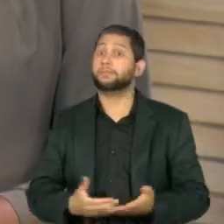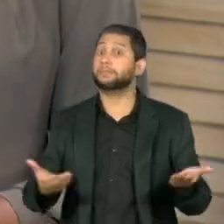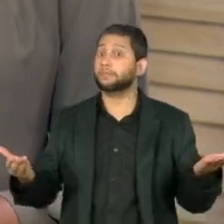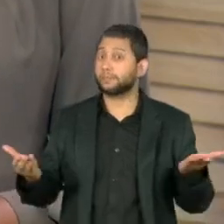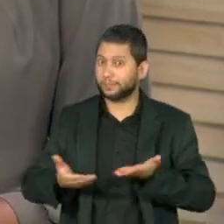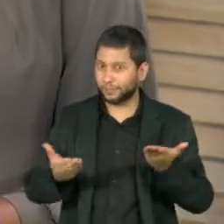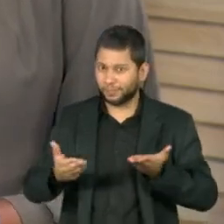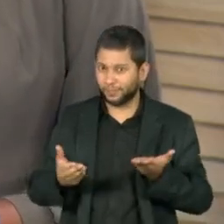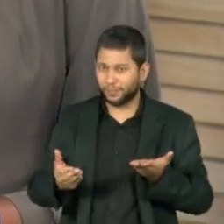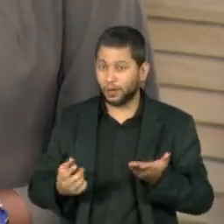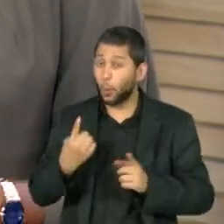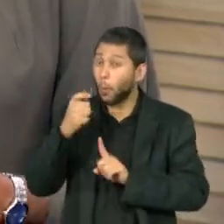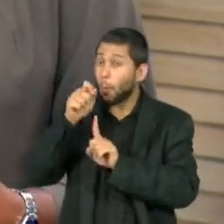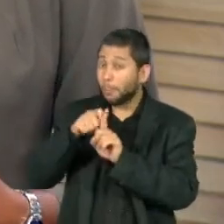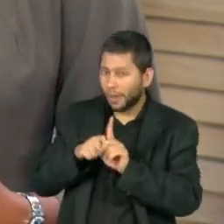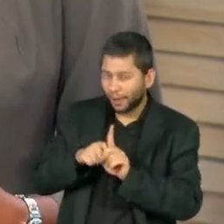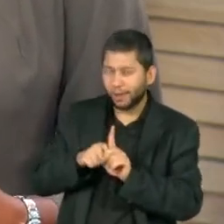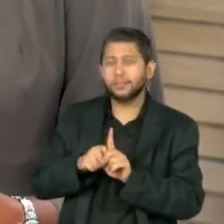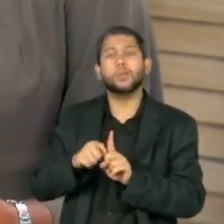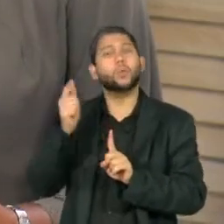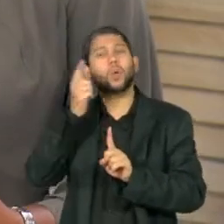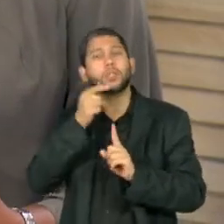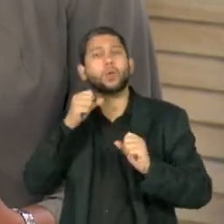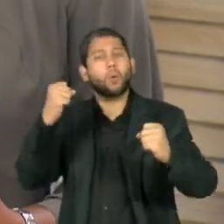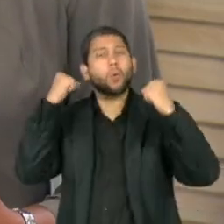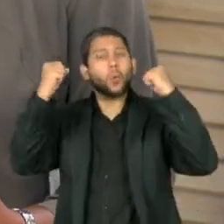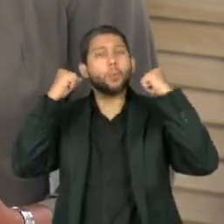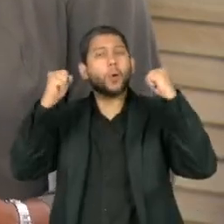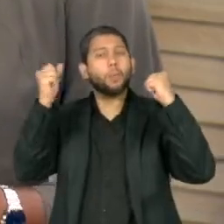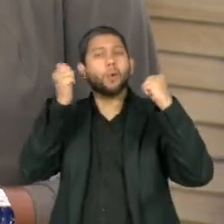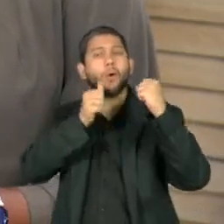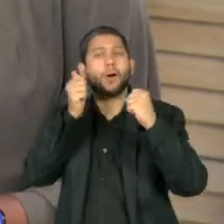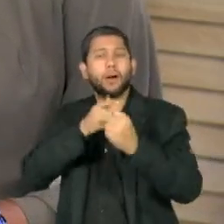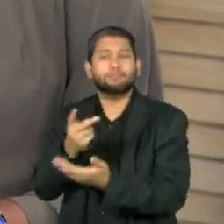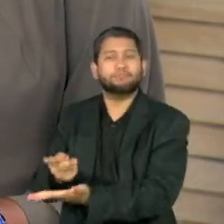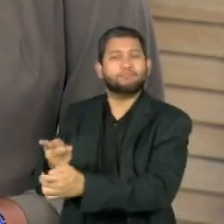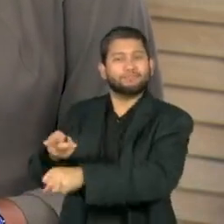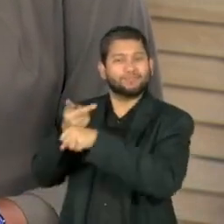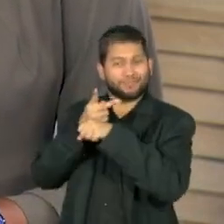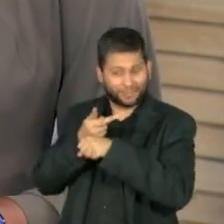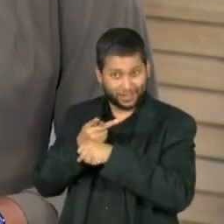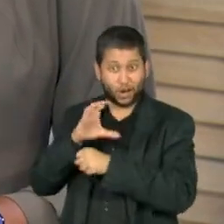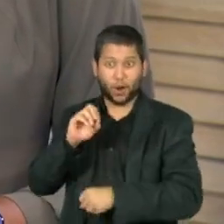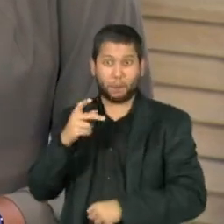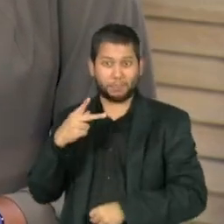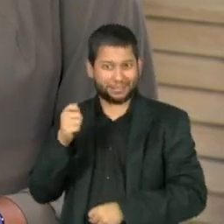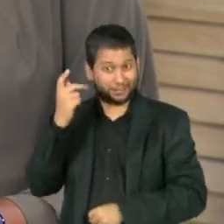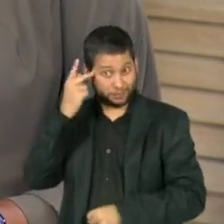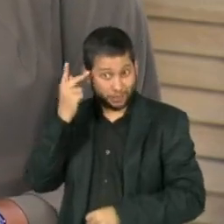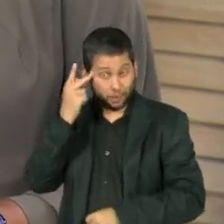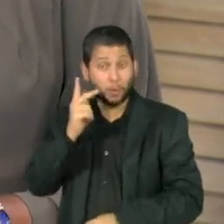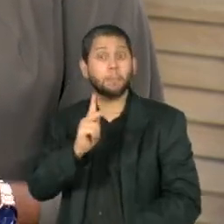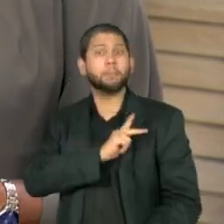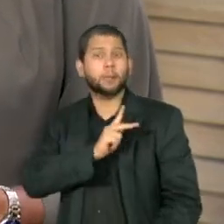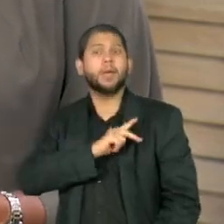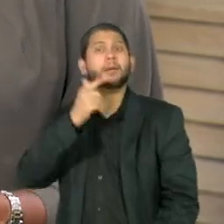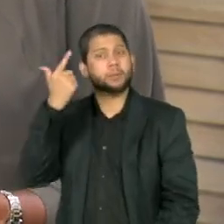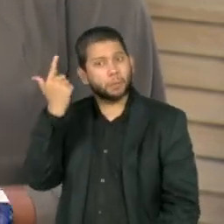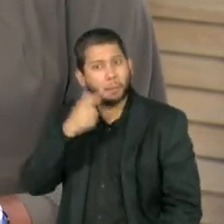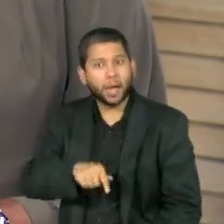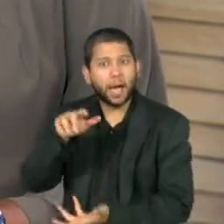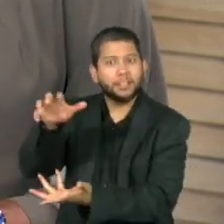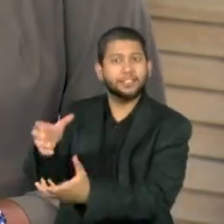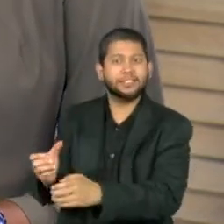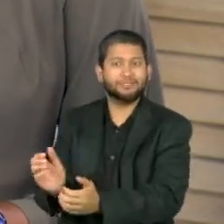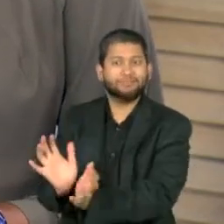E pouco mais de um mês depois de comemorar um título inédito da Copa São Paulo, o Palmeiras conquistou mais uma taça pela primeira